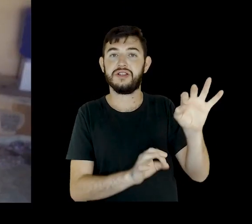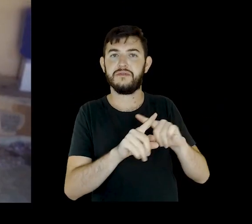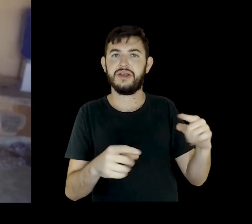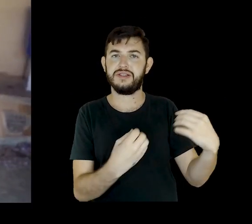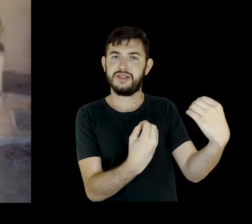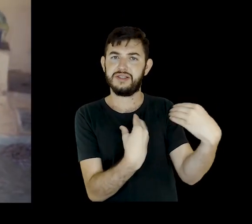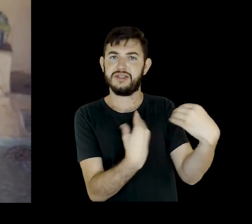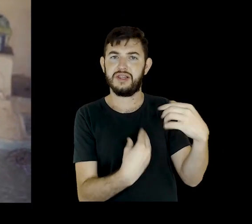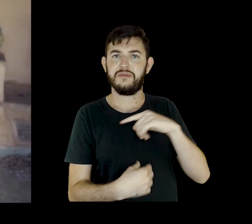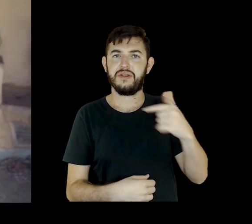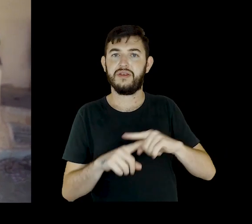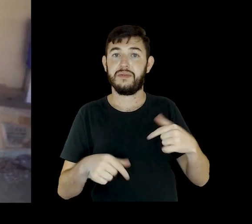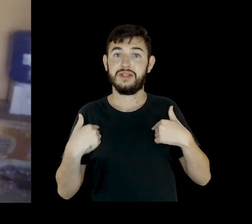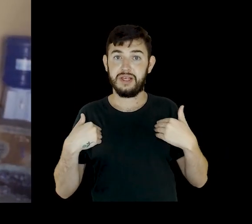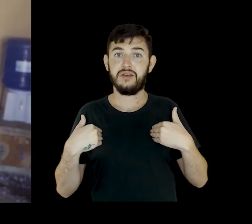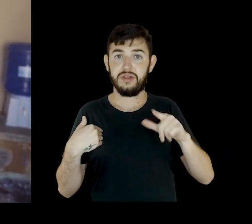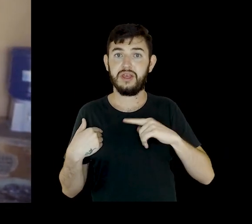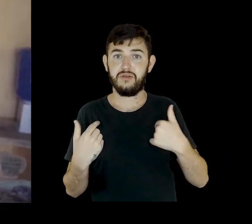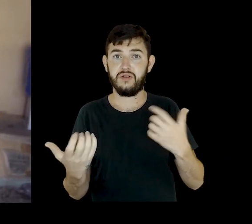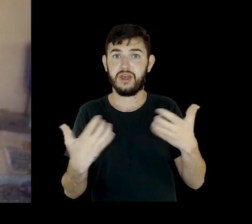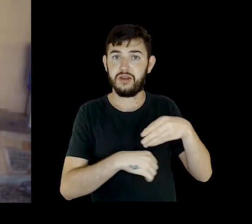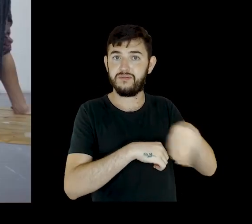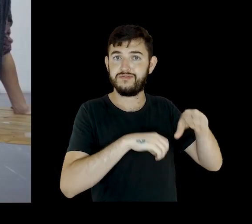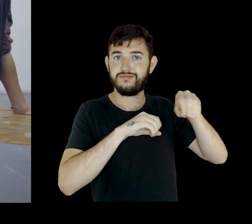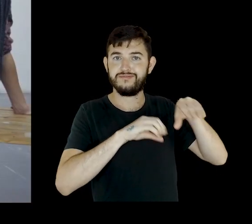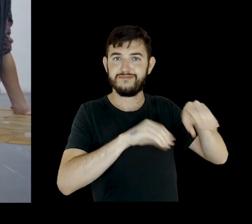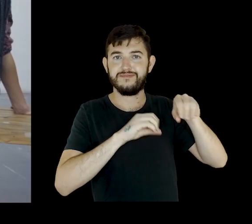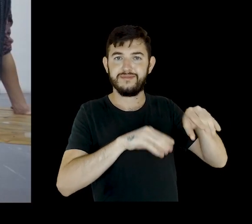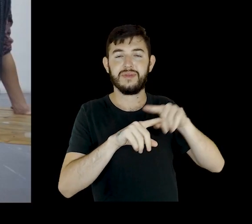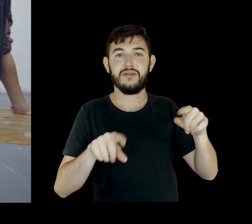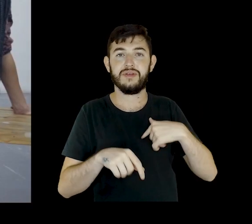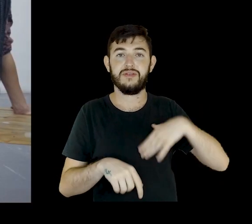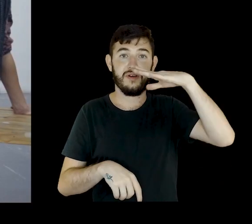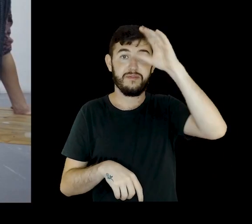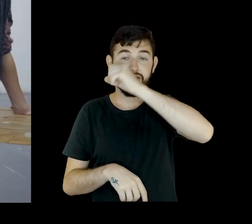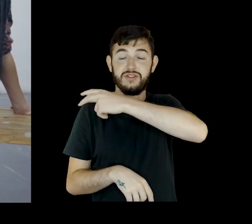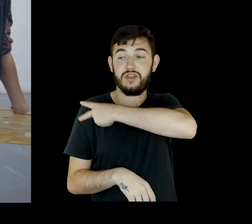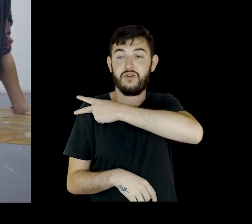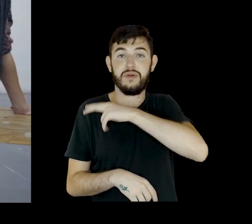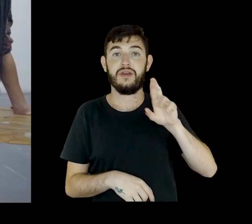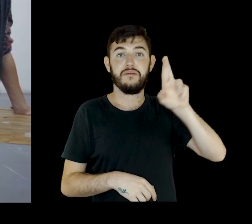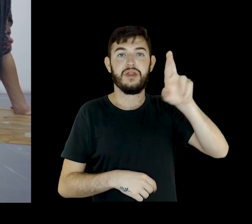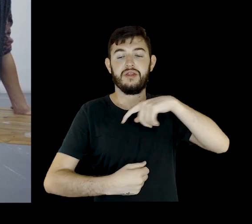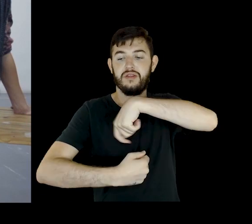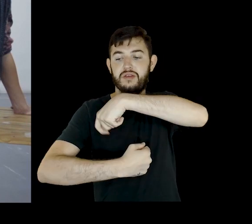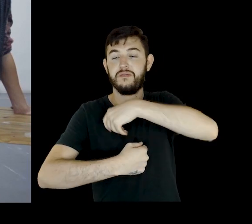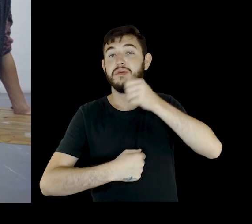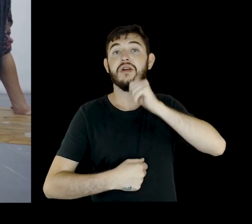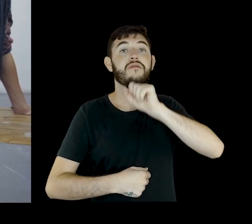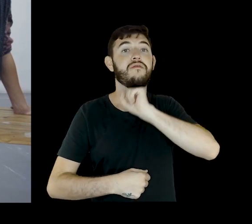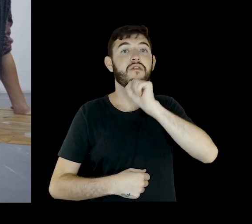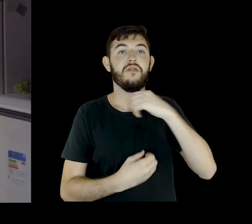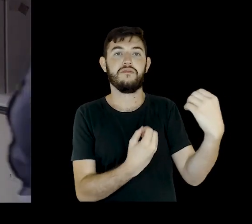gente não tem esse ensinamento. E eu tenho esse ensinamento, eu quero passar para eles. E o ensinamento que eu tenho, eu aprendi com uma grande chefe de cozinha, que foi